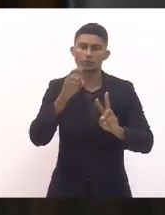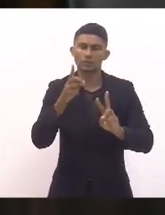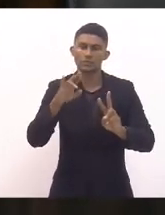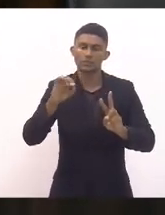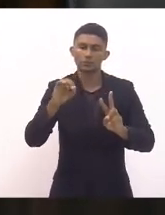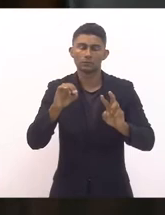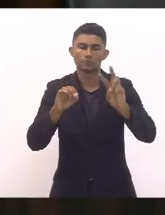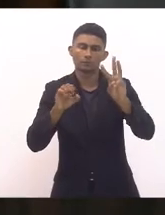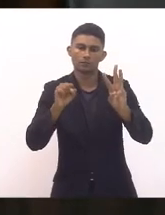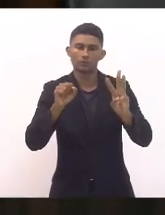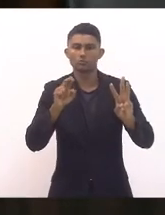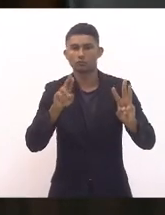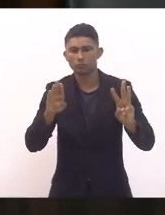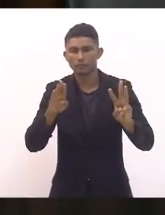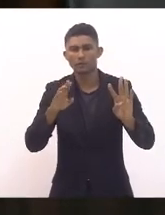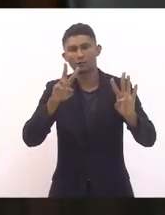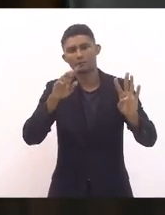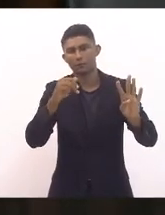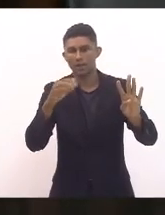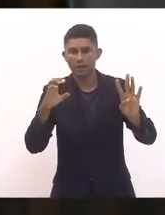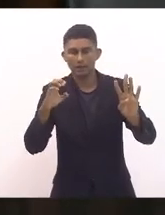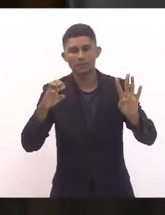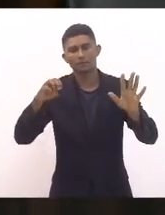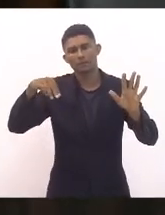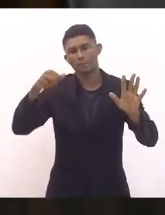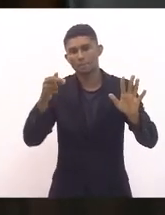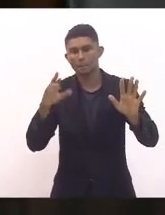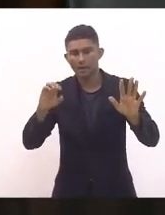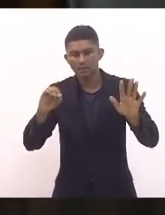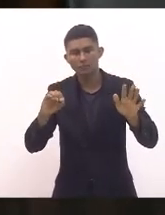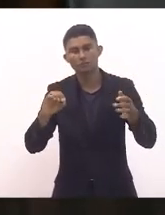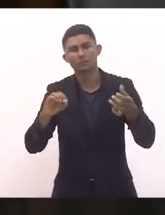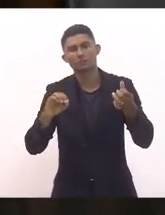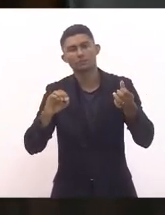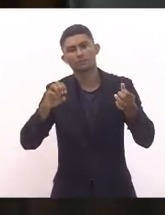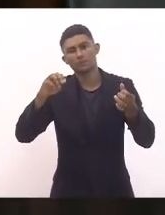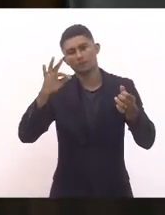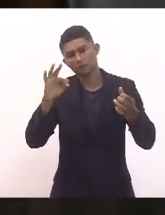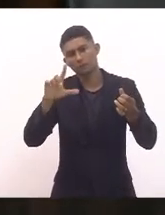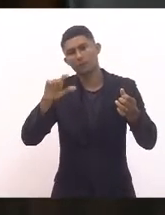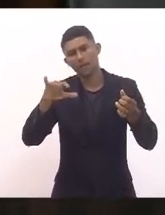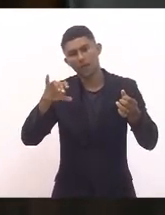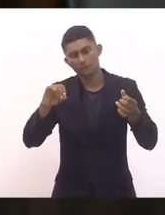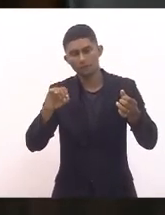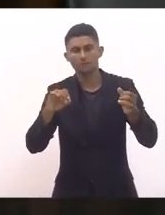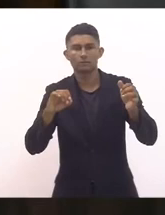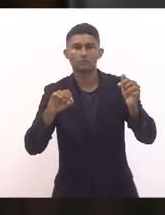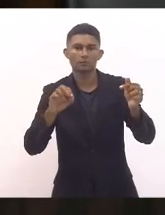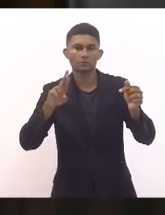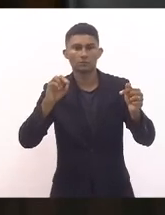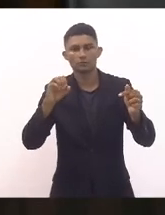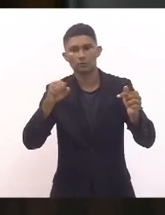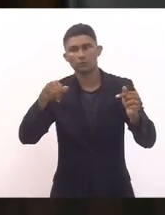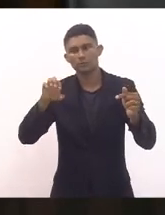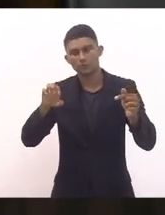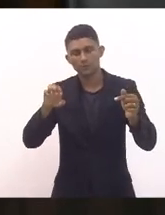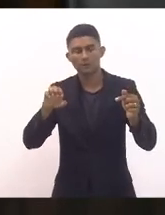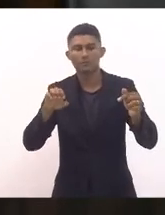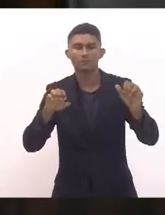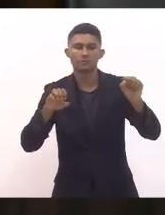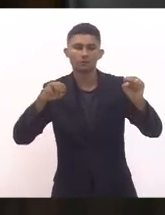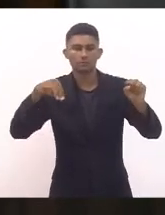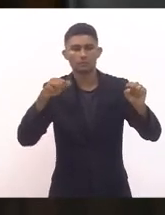Bernardo, Valdeque Carneiro, Márcio Canela, Márcio Pacheco, Flávio Serafim, Rosane Félix, Valdeque Carneiro e